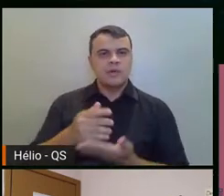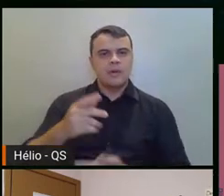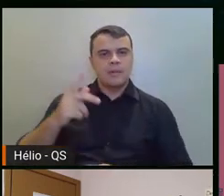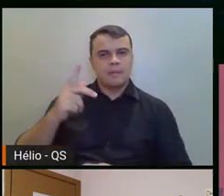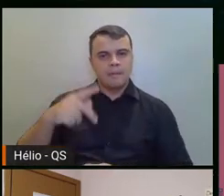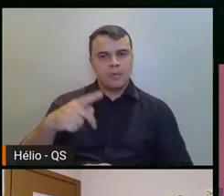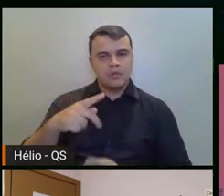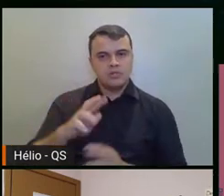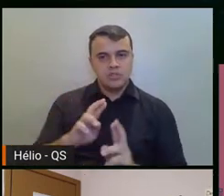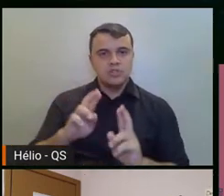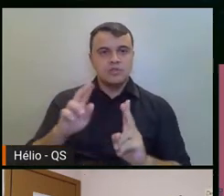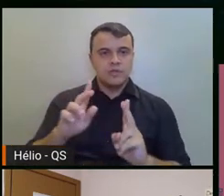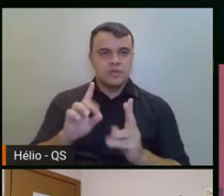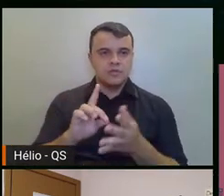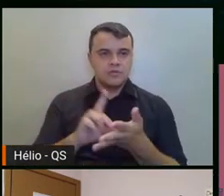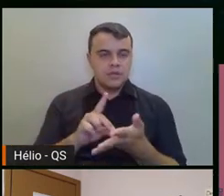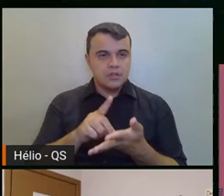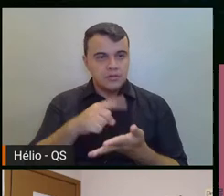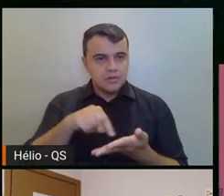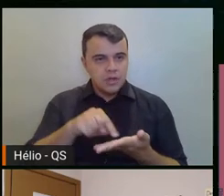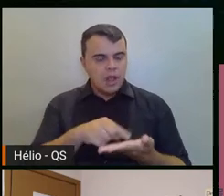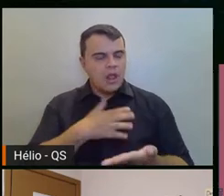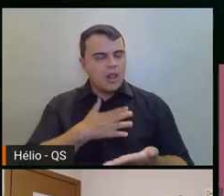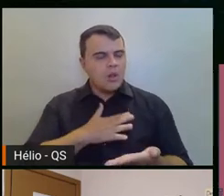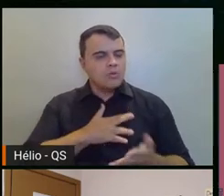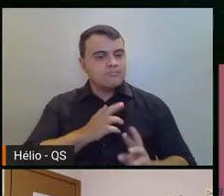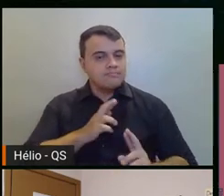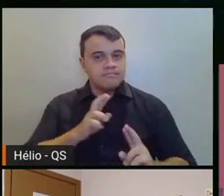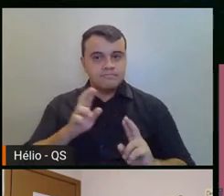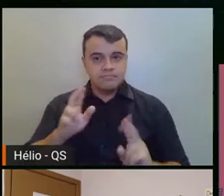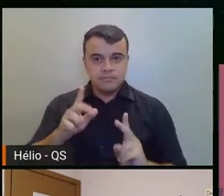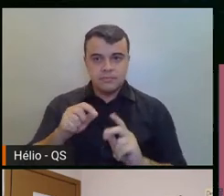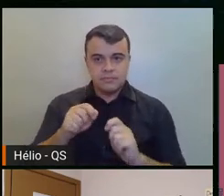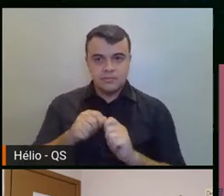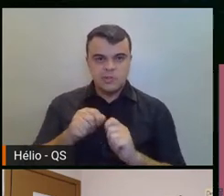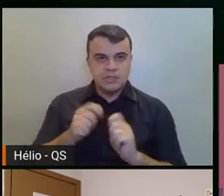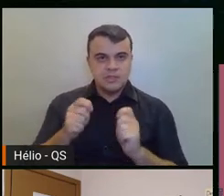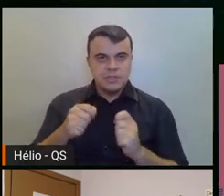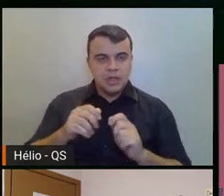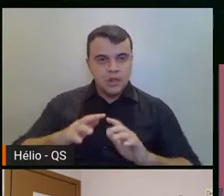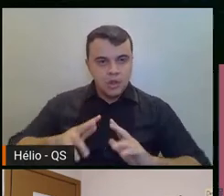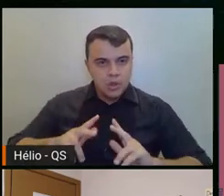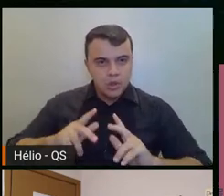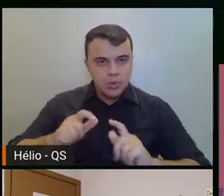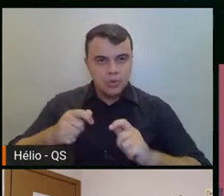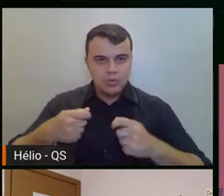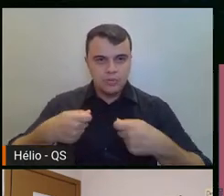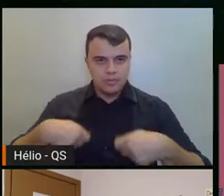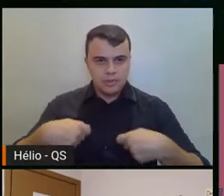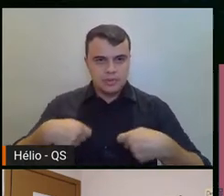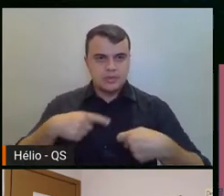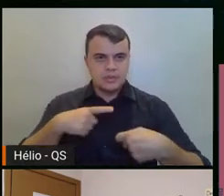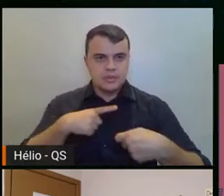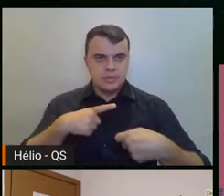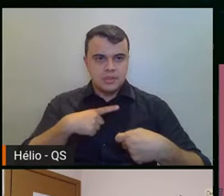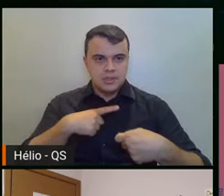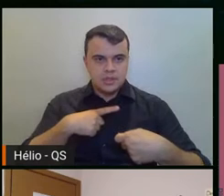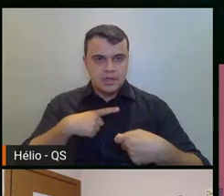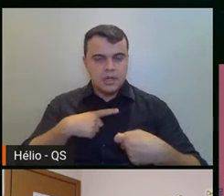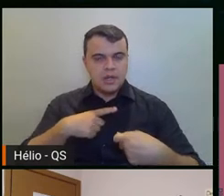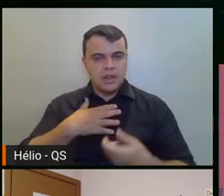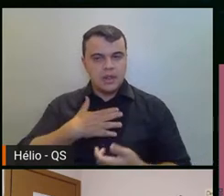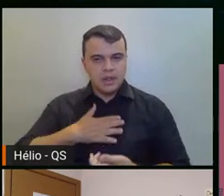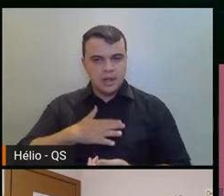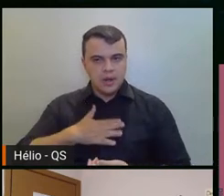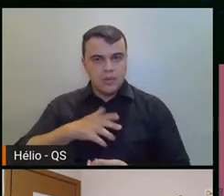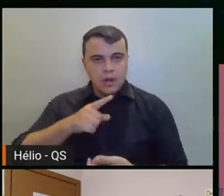o diferencial que é justamente de você sair da sua zona de conforto Então você tem tudo que você precisa para poder confortar